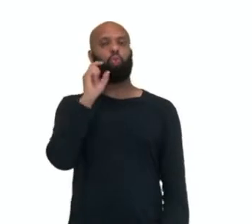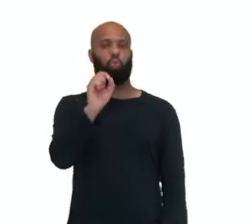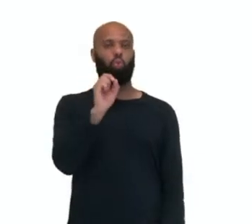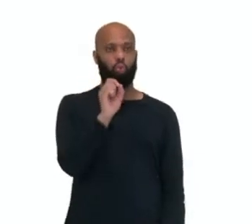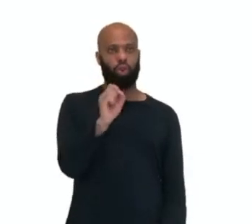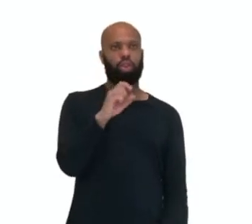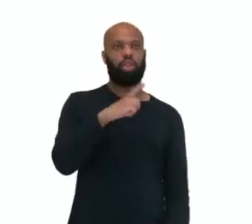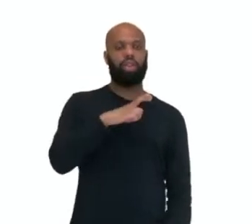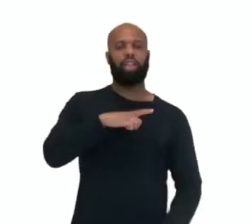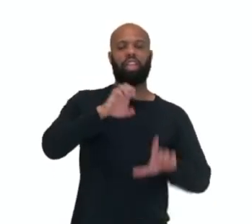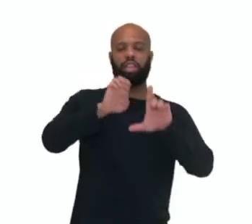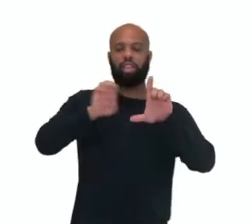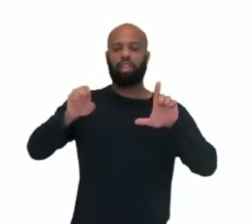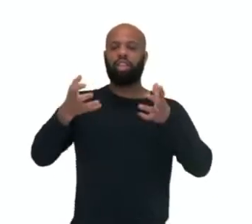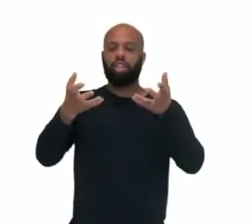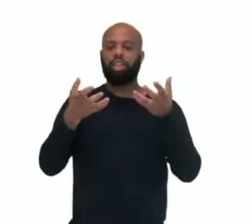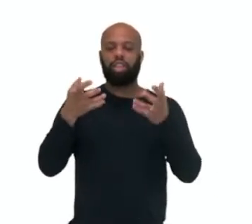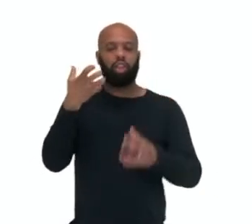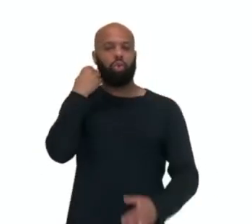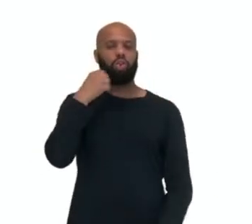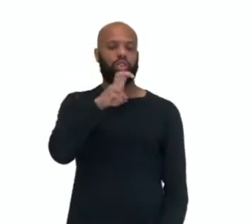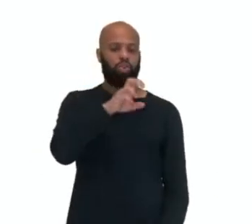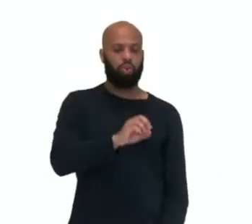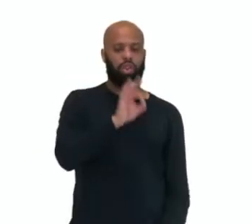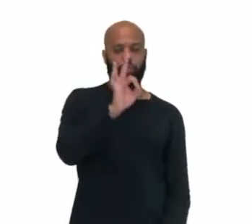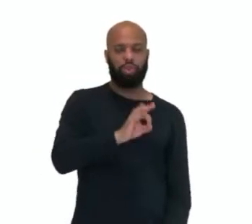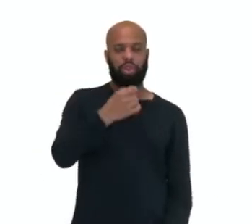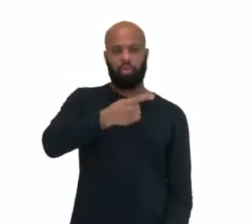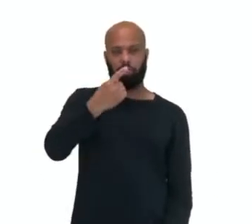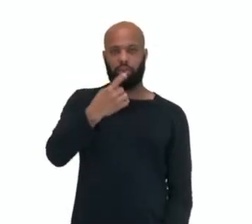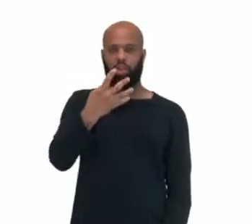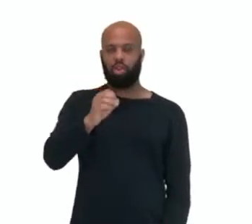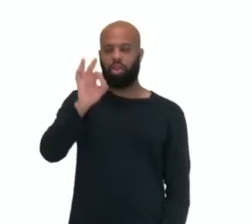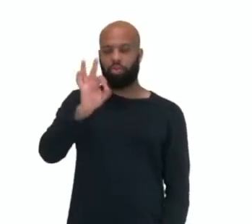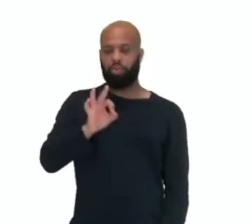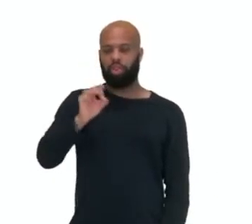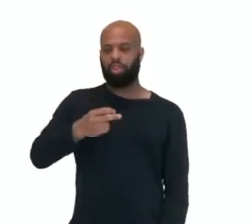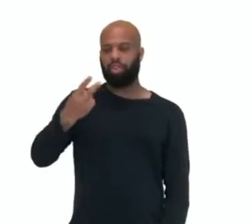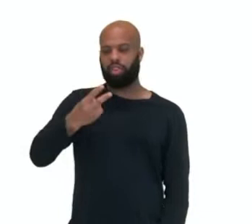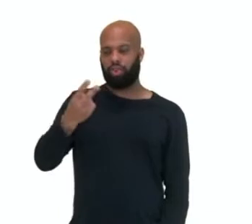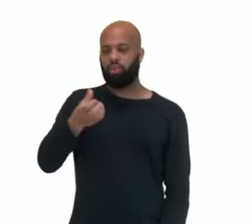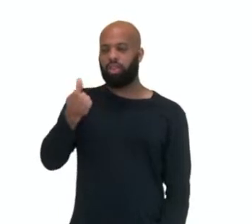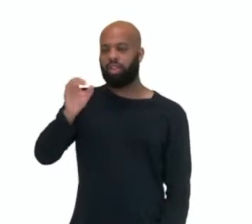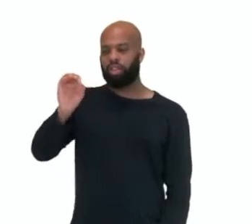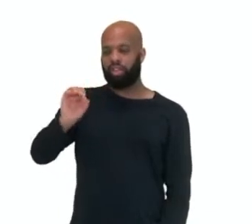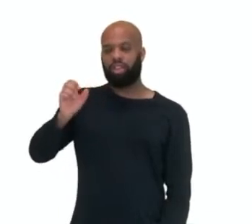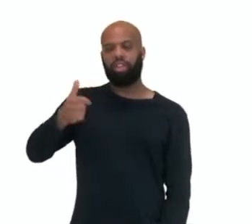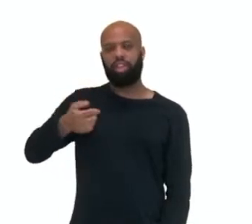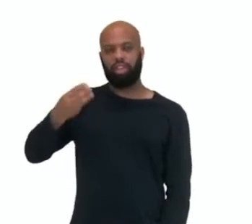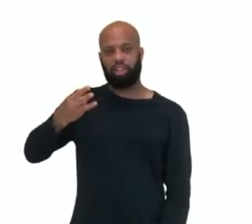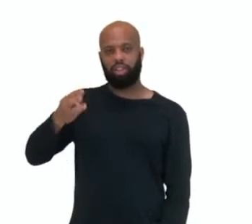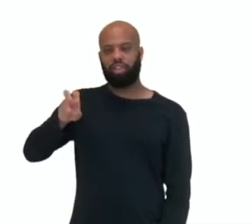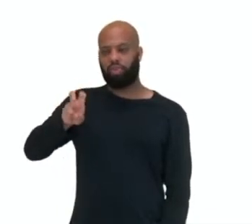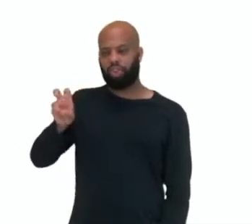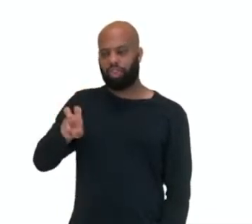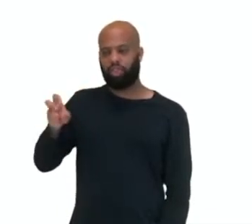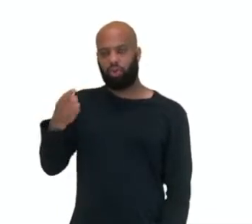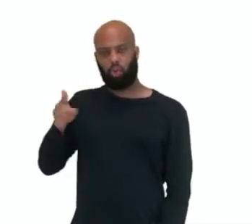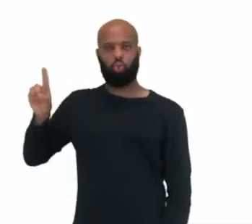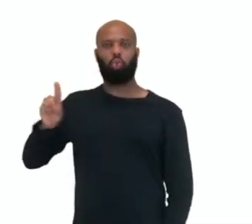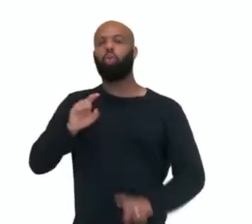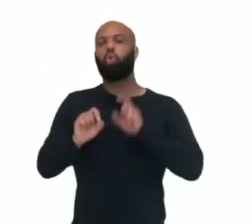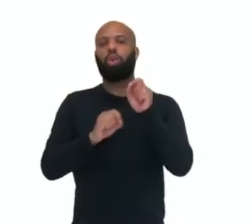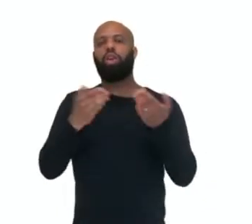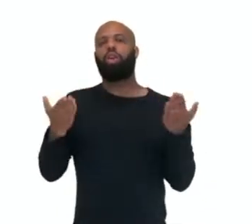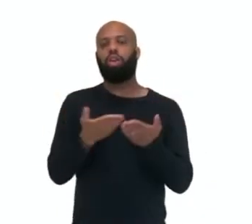uma estatística, 50% na primeira, 40% na segunda, 60% nessa, 55% nessa. Qual que é